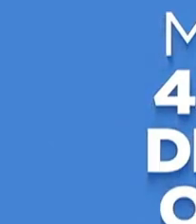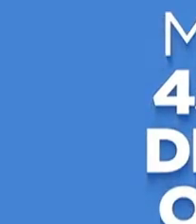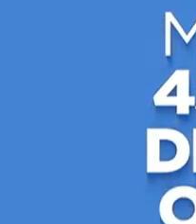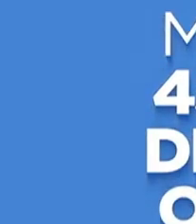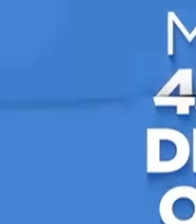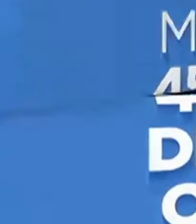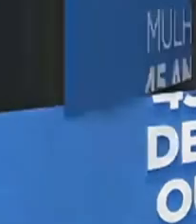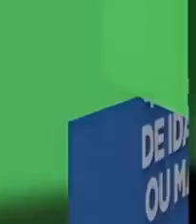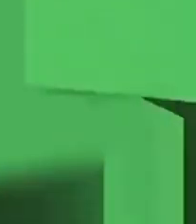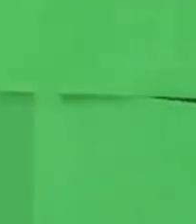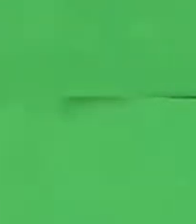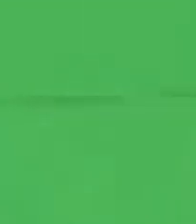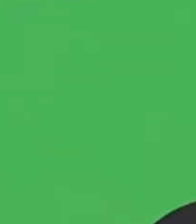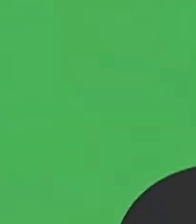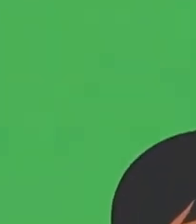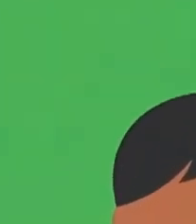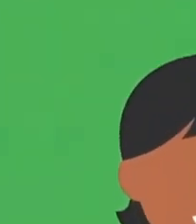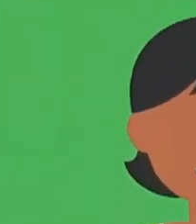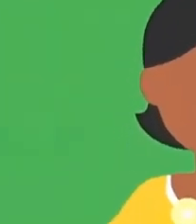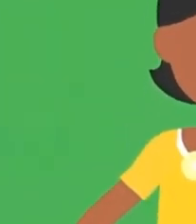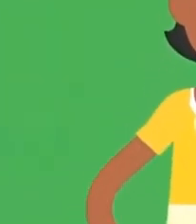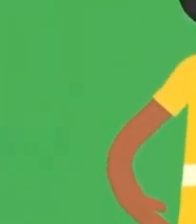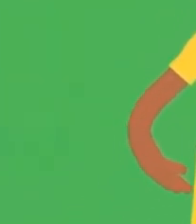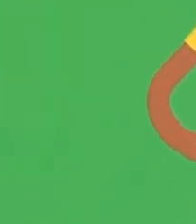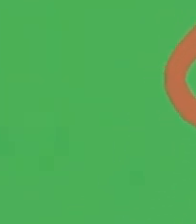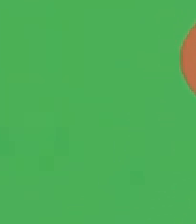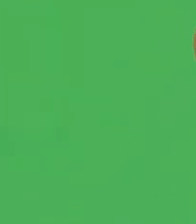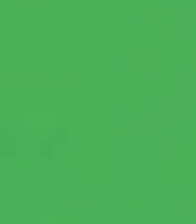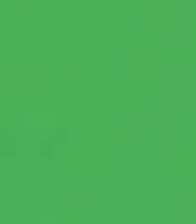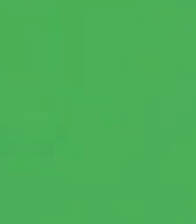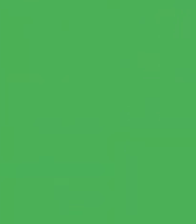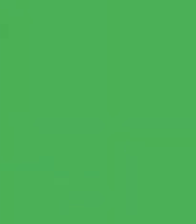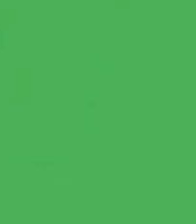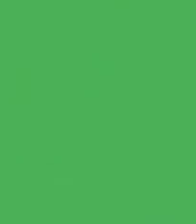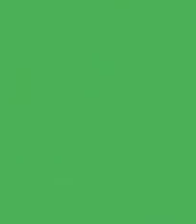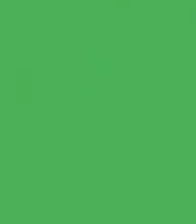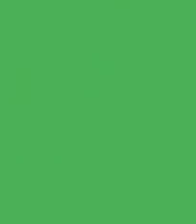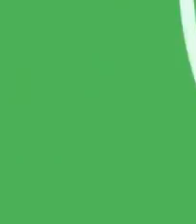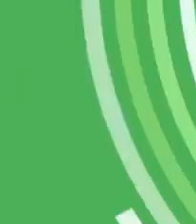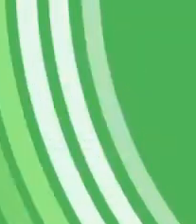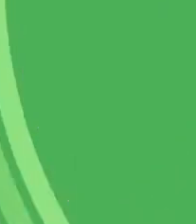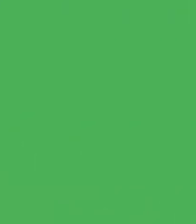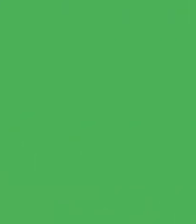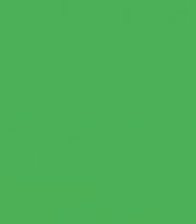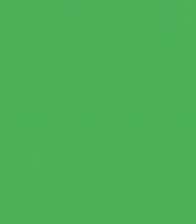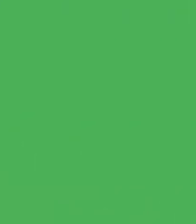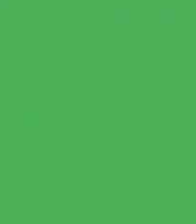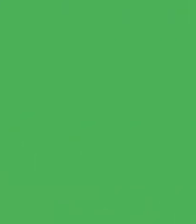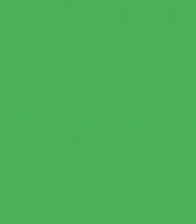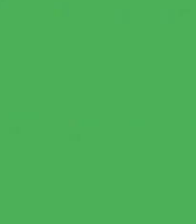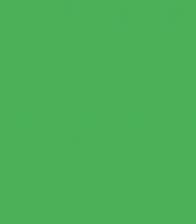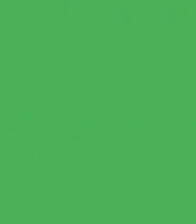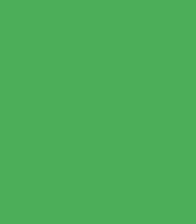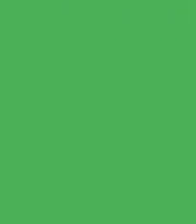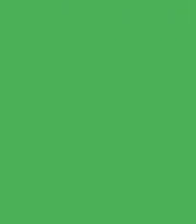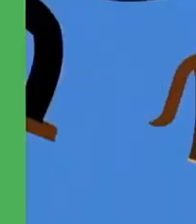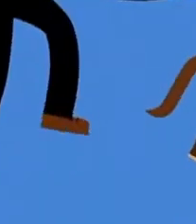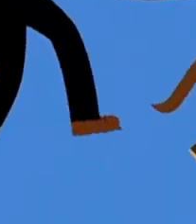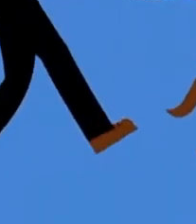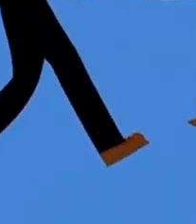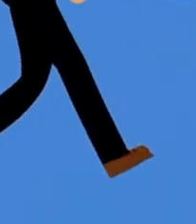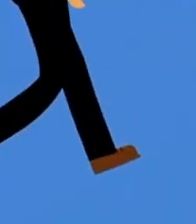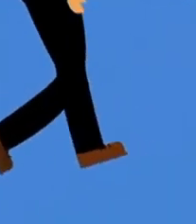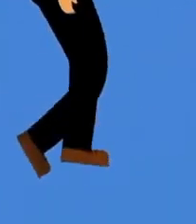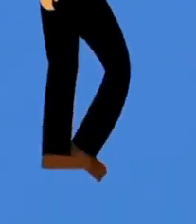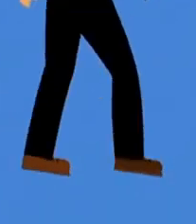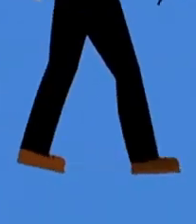nas regras de transição. Eles vão ter de contribuir por um tempo a mais para a Previdência antes de se aposentar. Já os homens